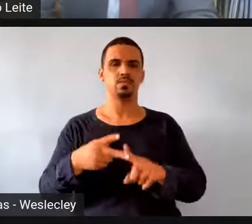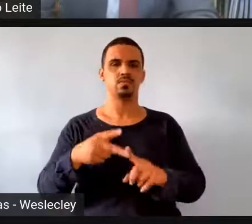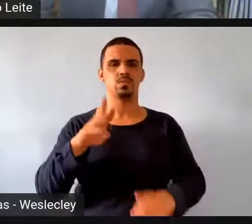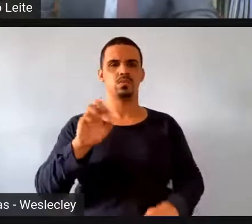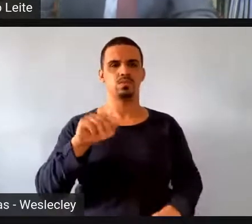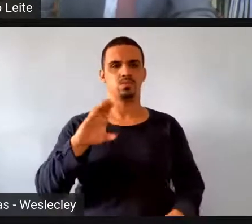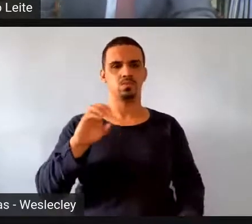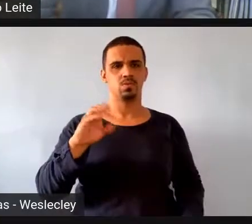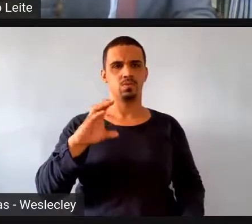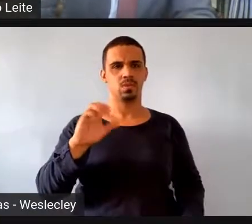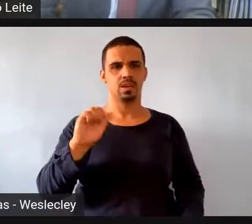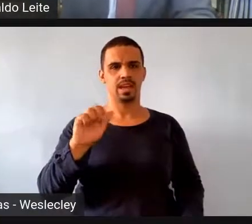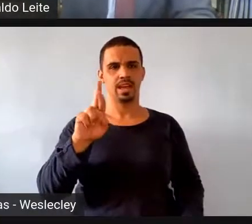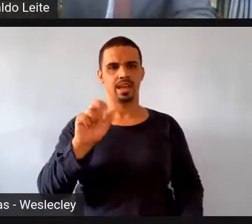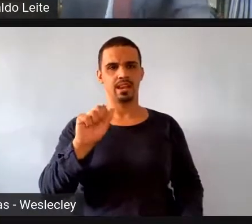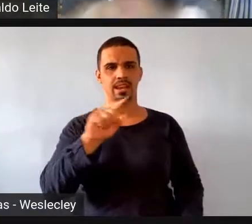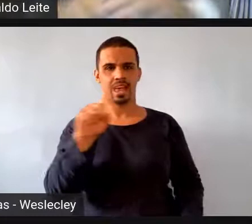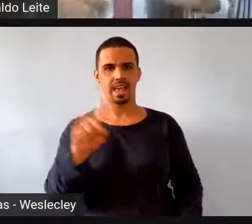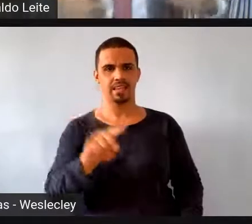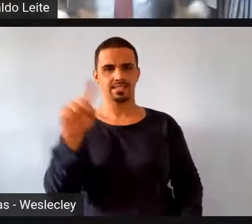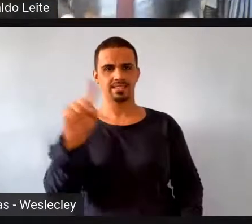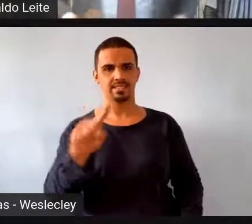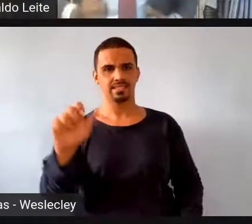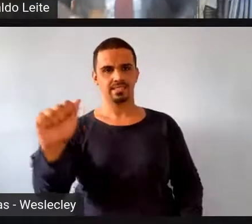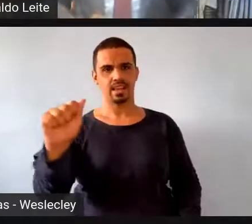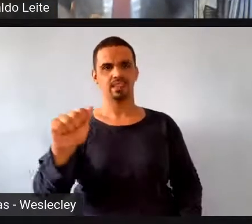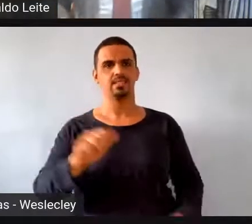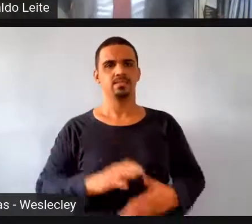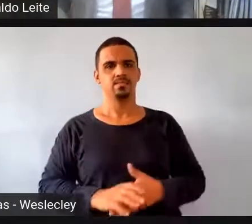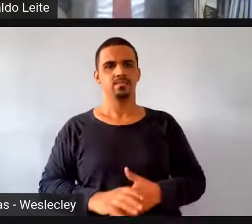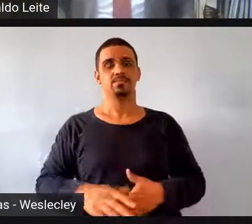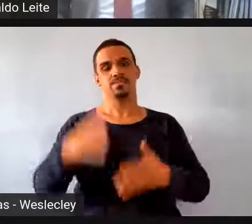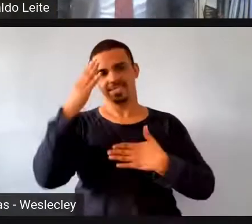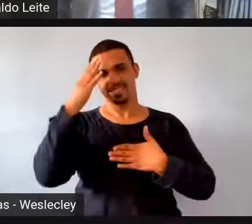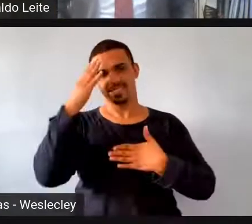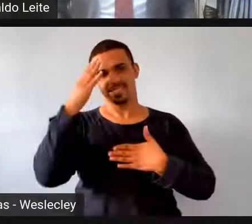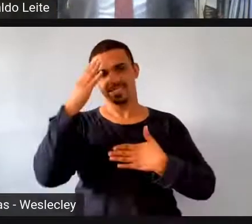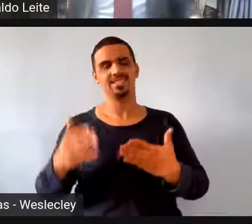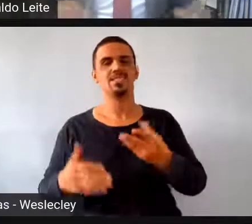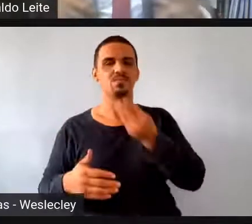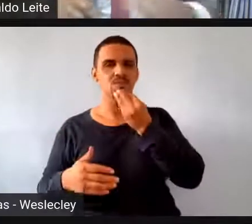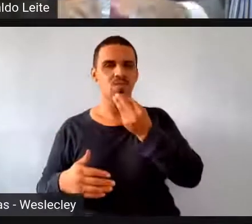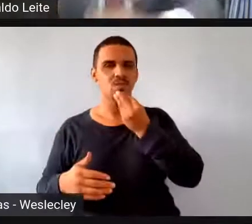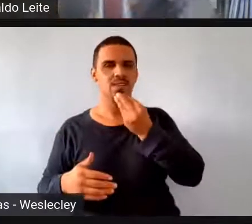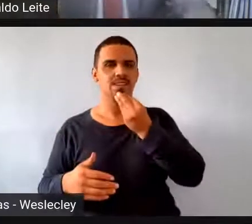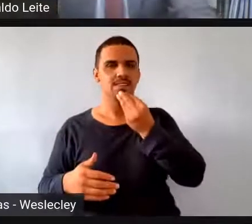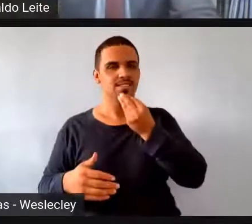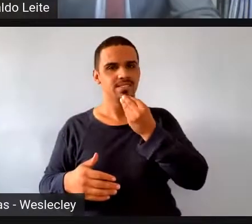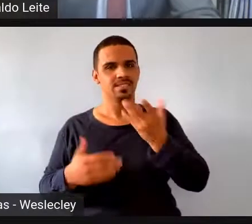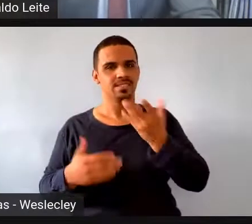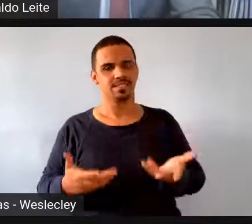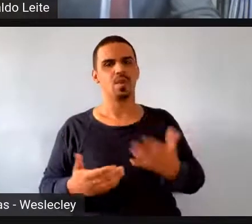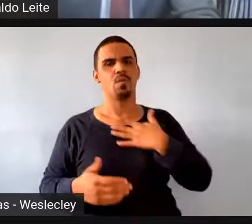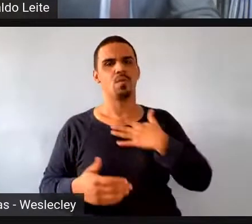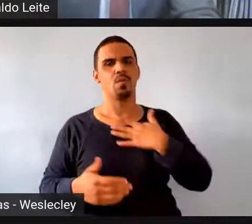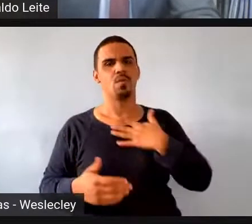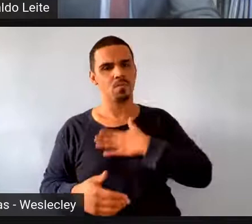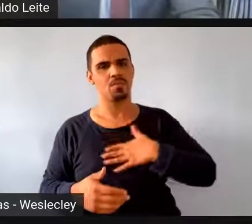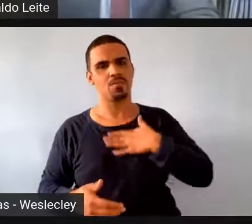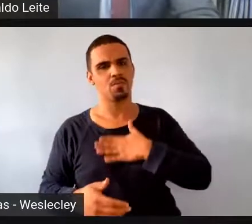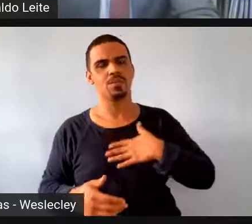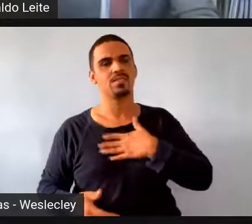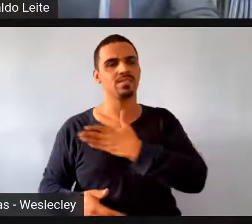Bruno. É isso, eu quero apenas agradecer pela ocasião, né, de estar com vocês, é